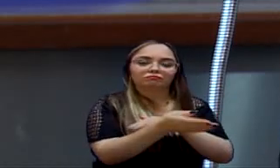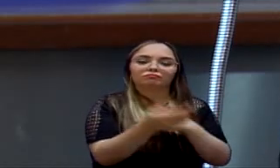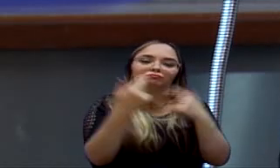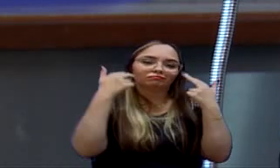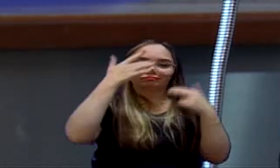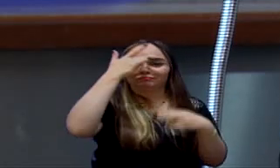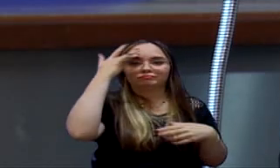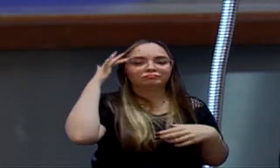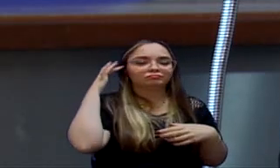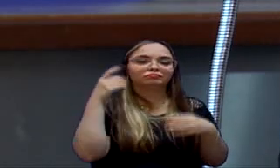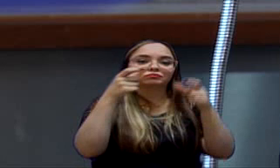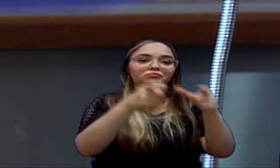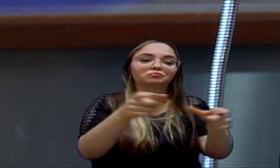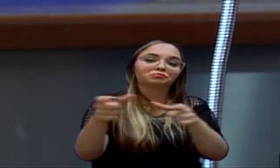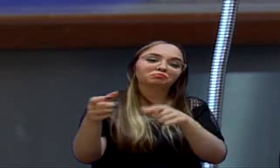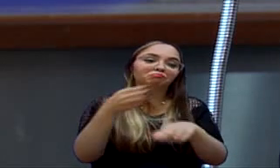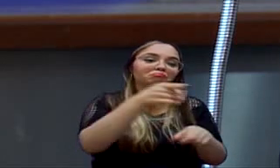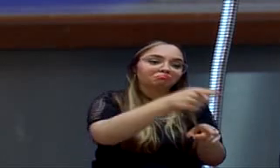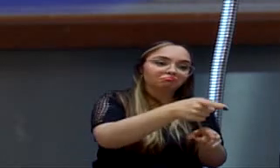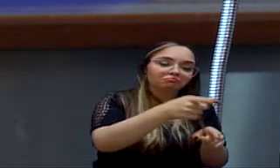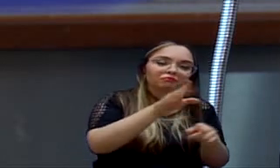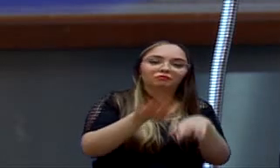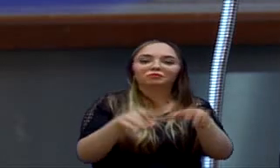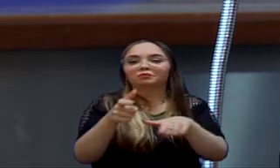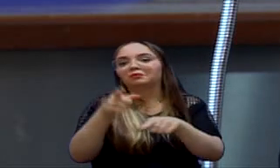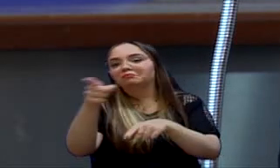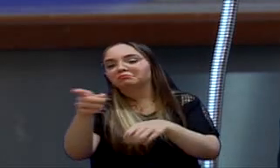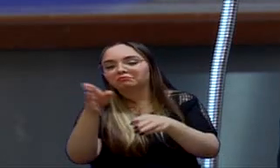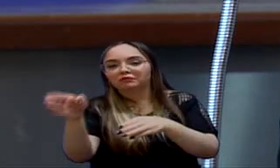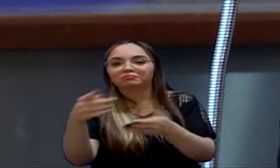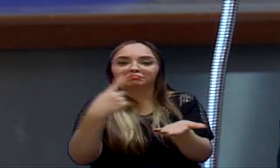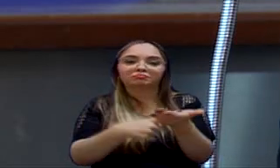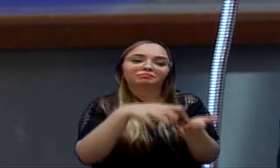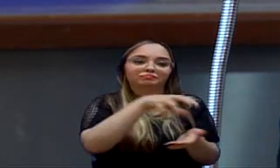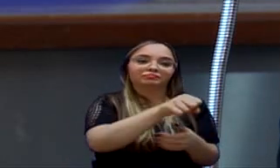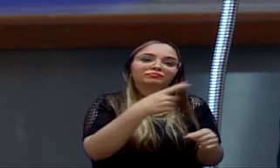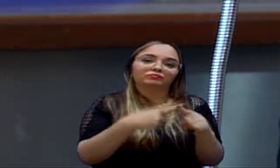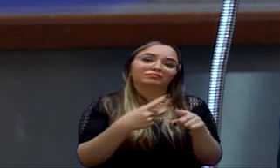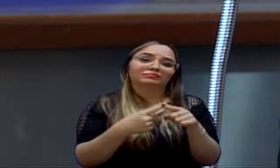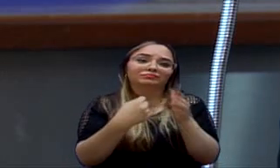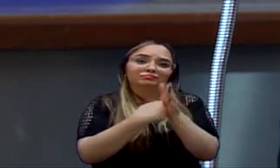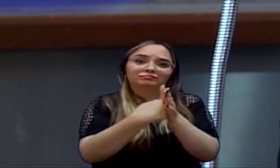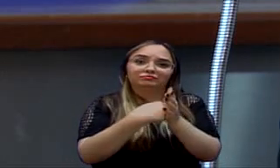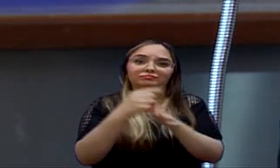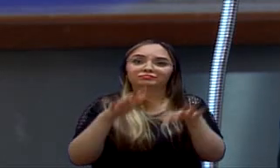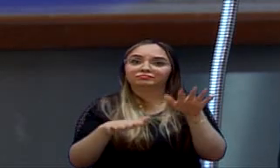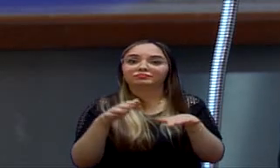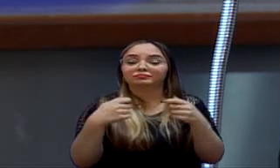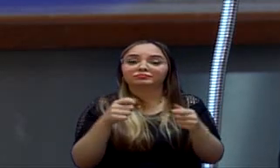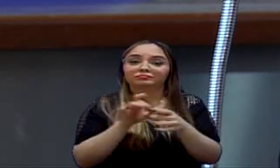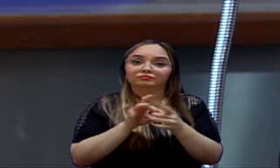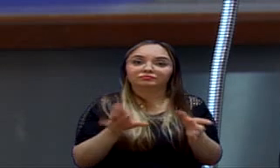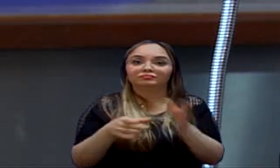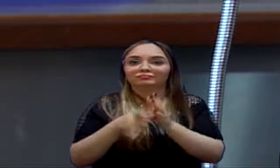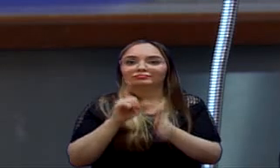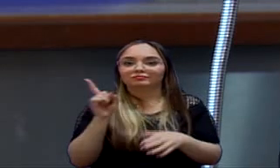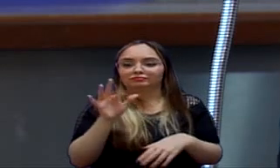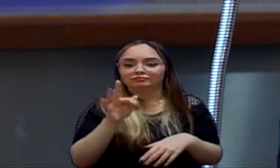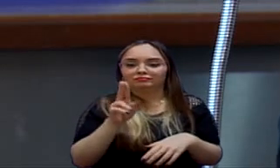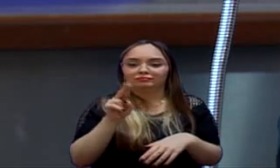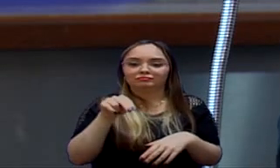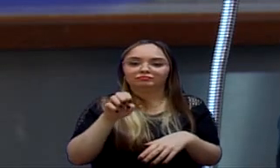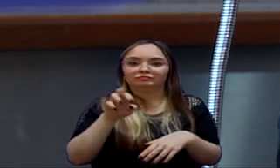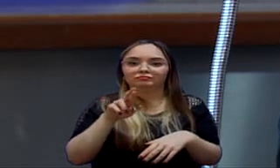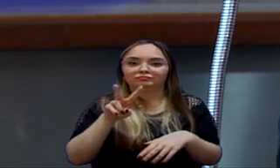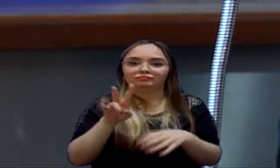do Servidor e dos laboratórios quando for agendar até porque é um exame que ele é ele deve ser autorizado previamente pela função serve que